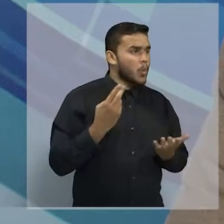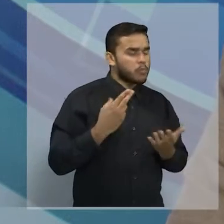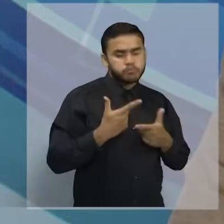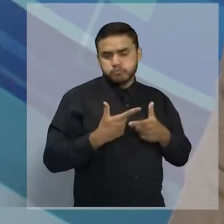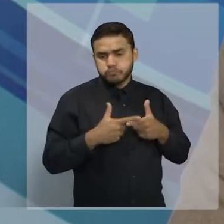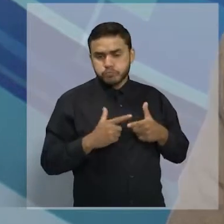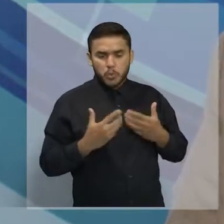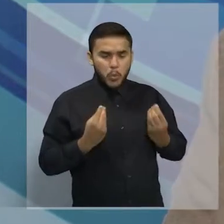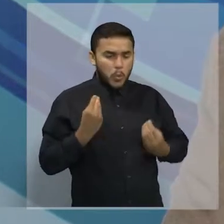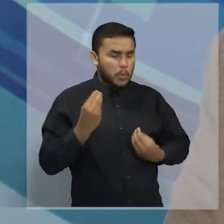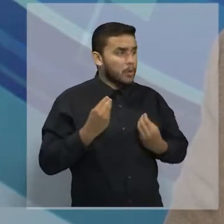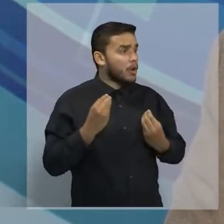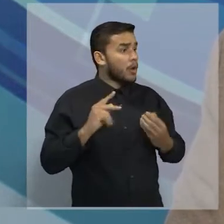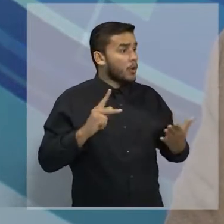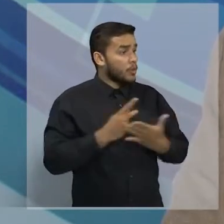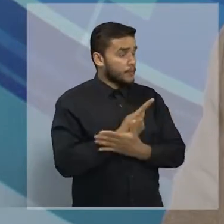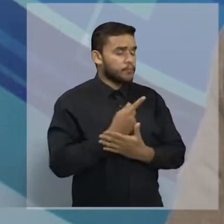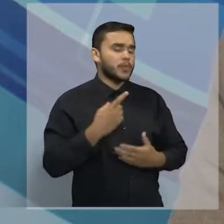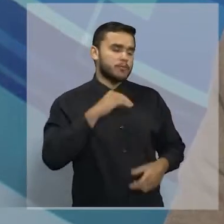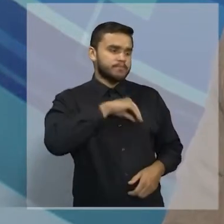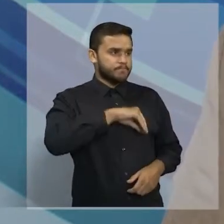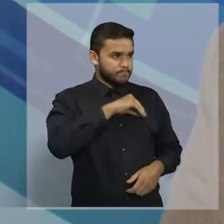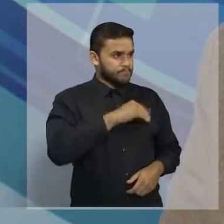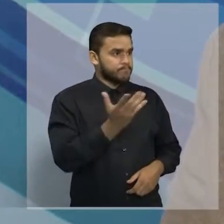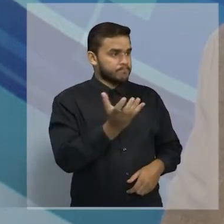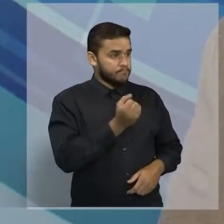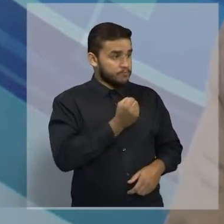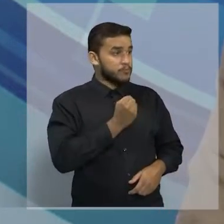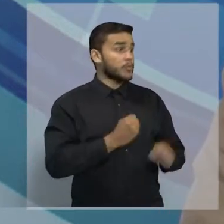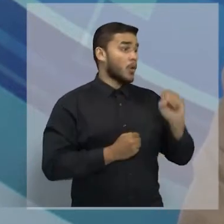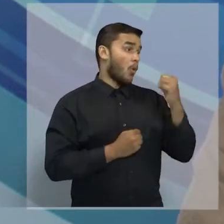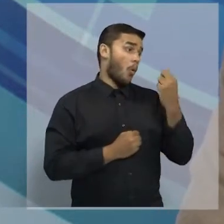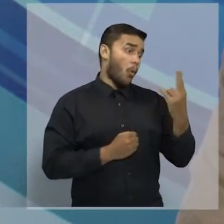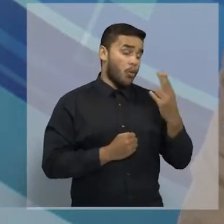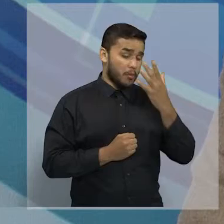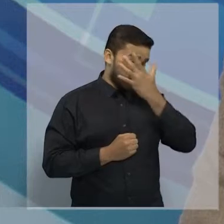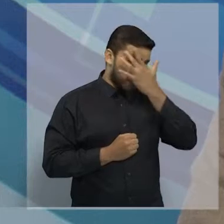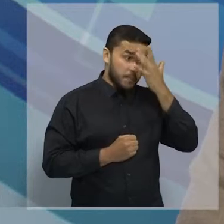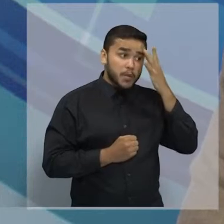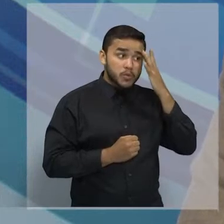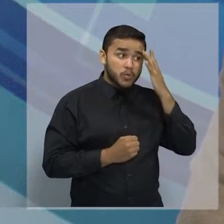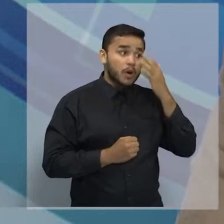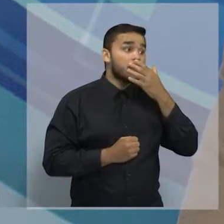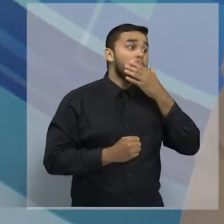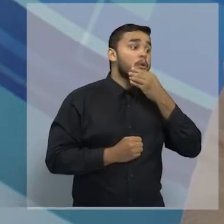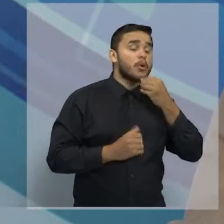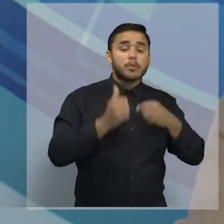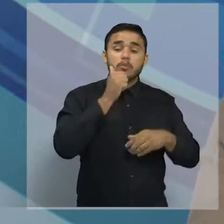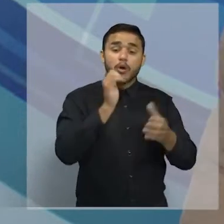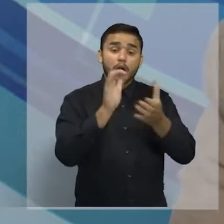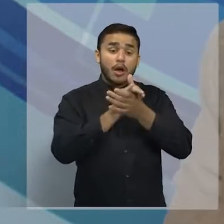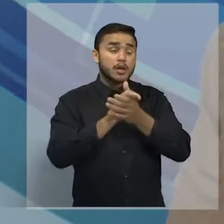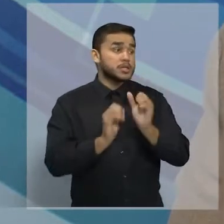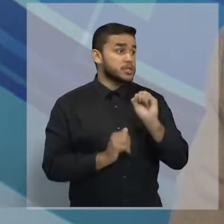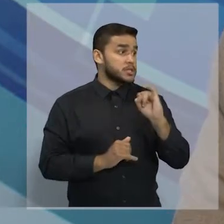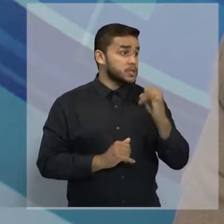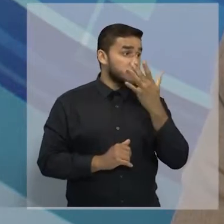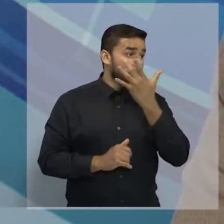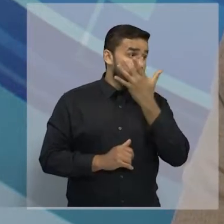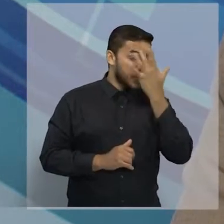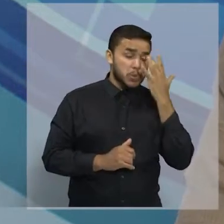tem renda e o seu cônjuge tem renda, na morte do cônjuge ele recebe uma pensão. Então, a Previdência